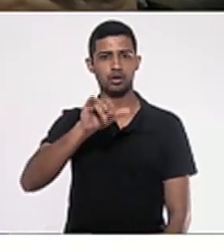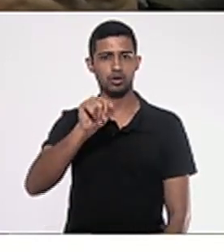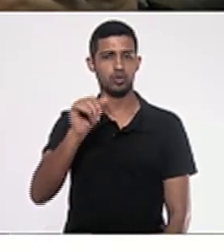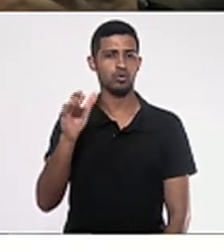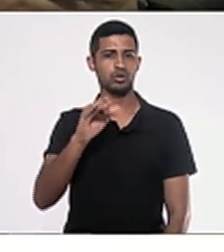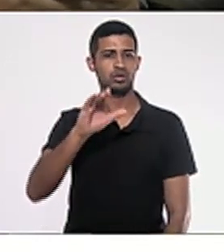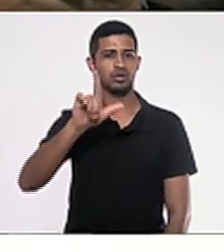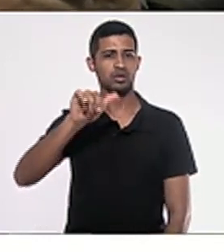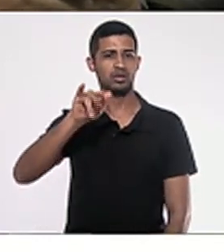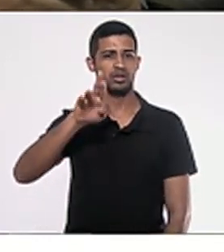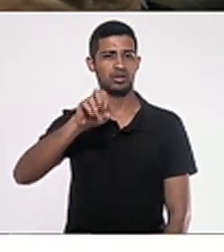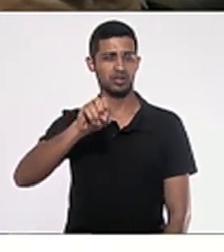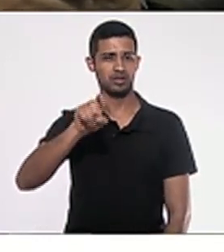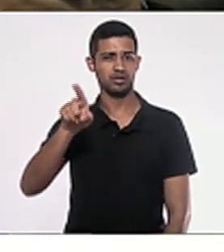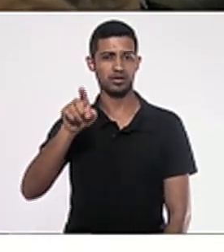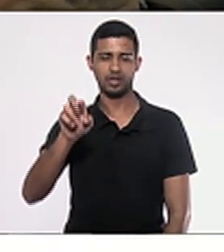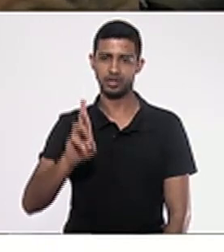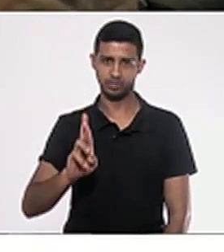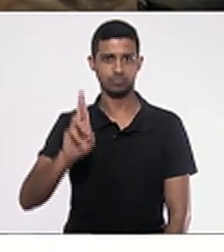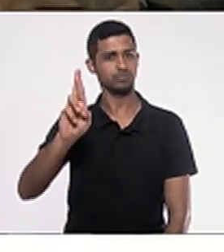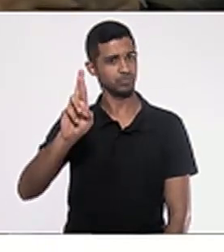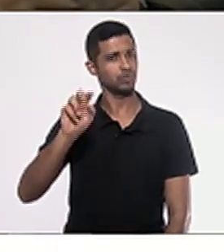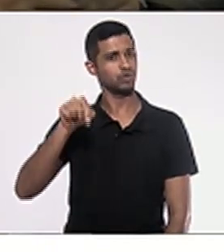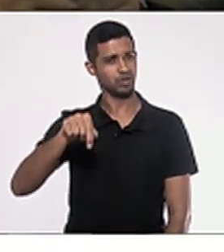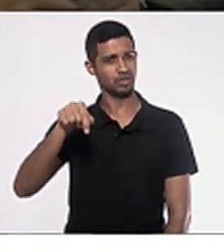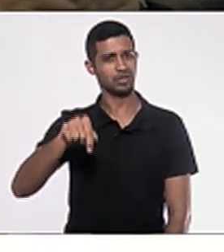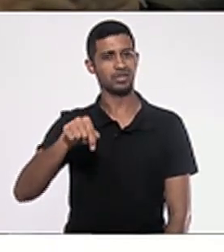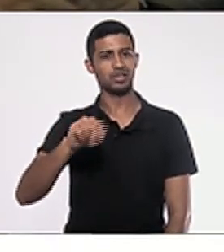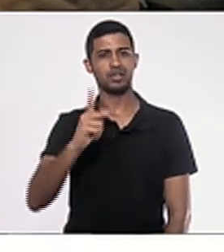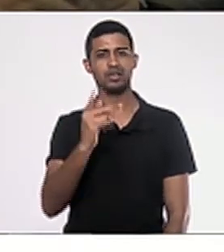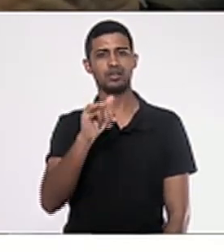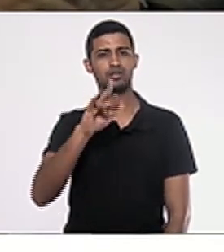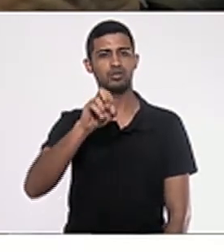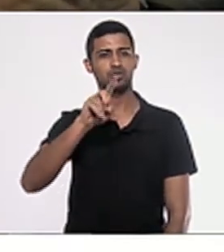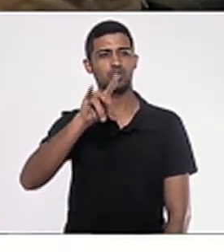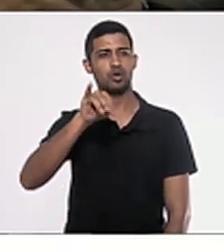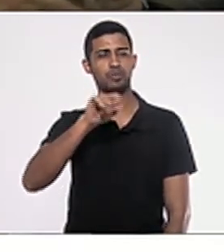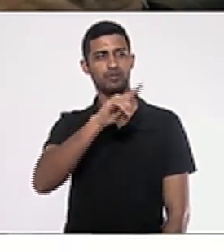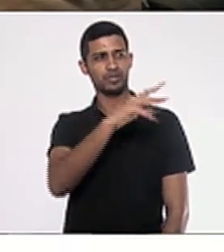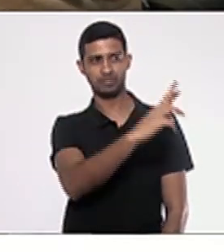nosso representante aqui na parte de hidrômetros. Ele vai estar respondendo a pergunta do senhor, deputado.